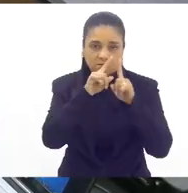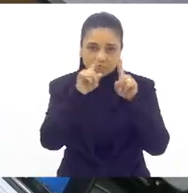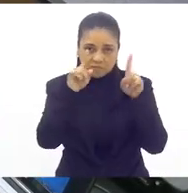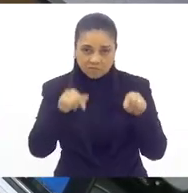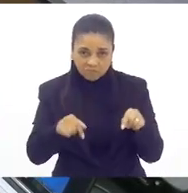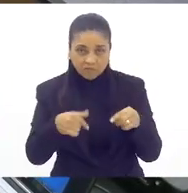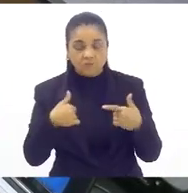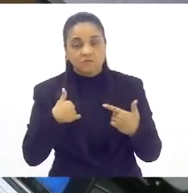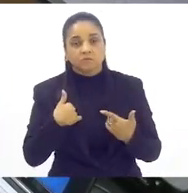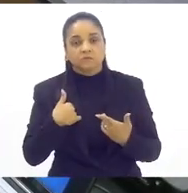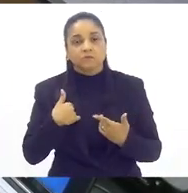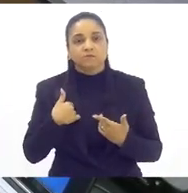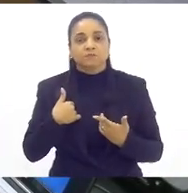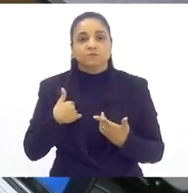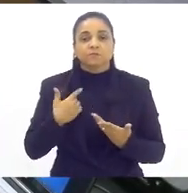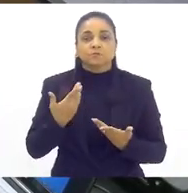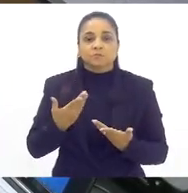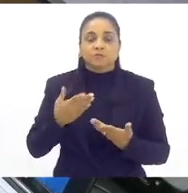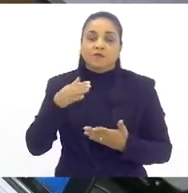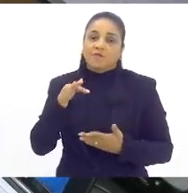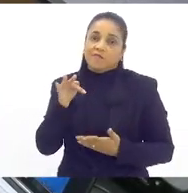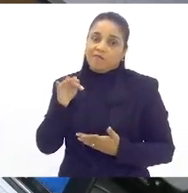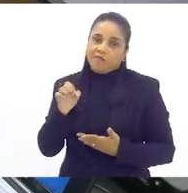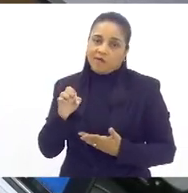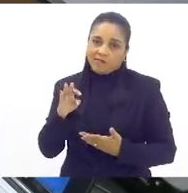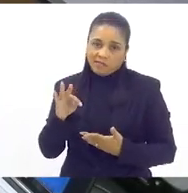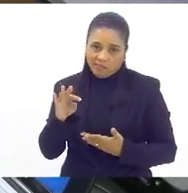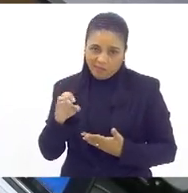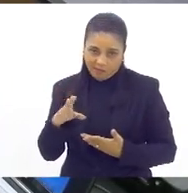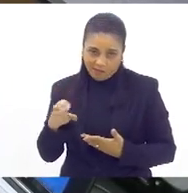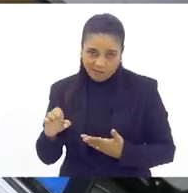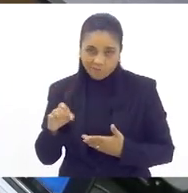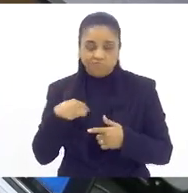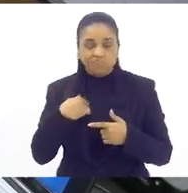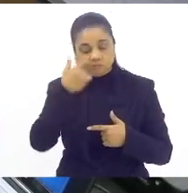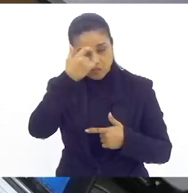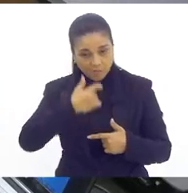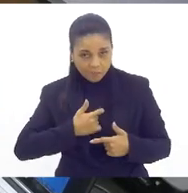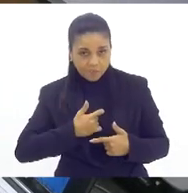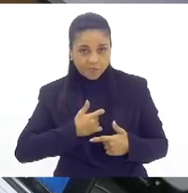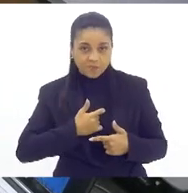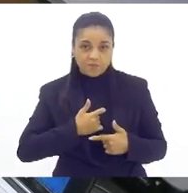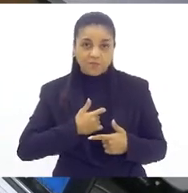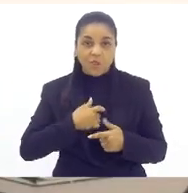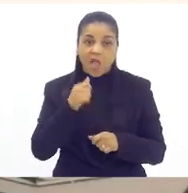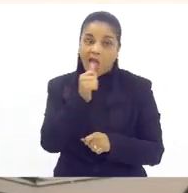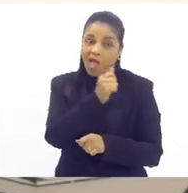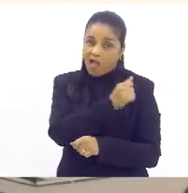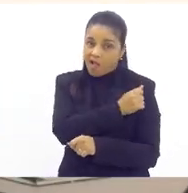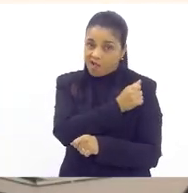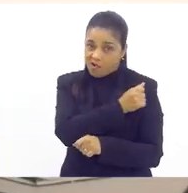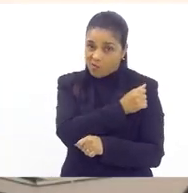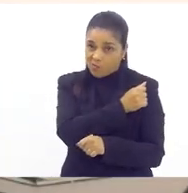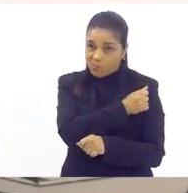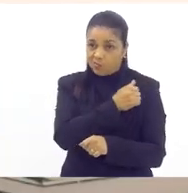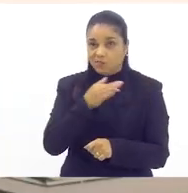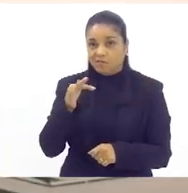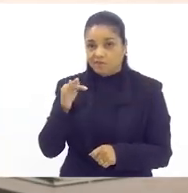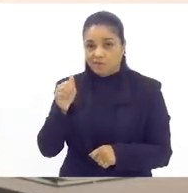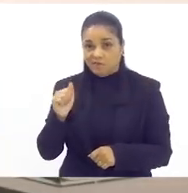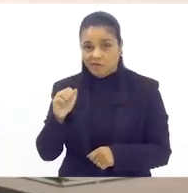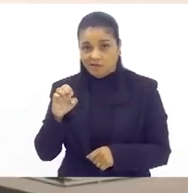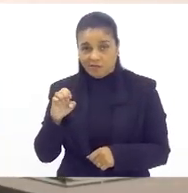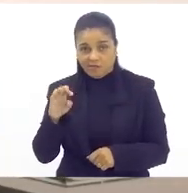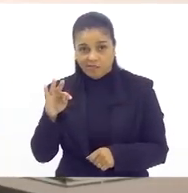para nós que somos da Faetec né é eu sou eu fui aluno né da Faetec